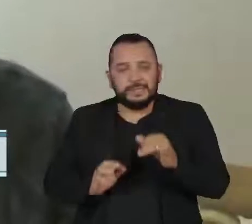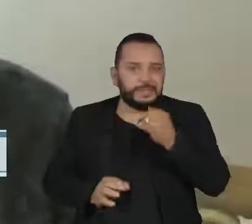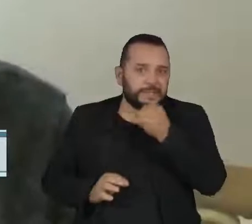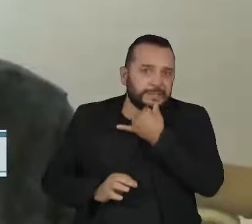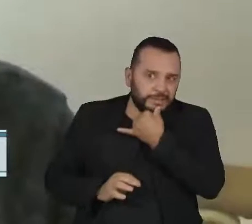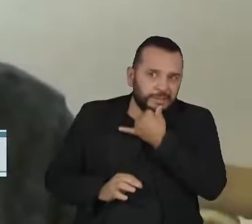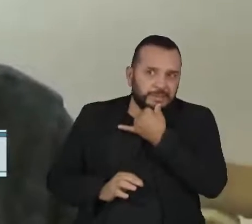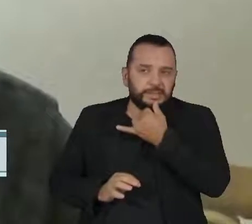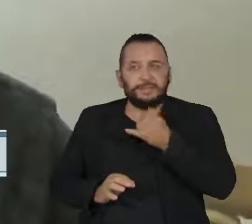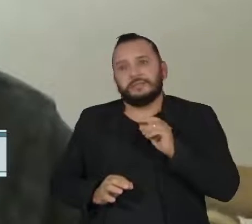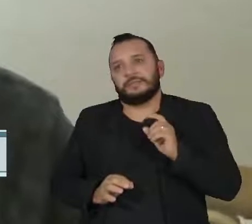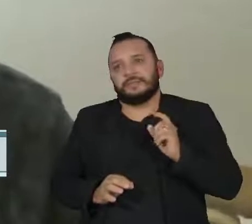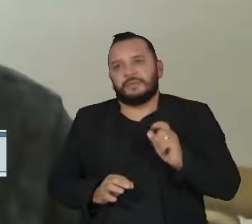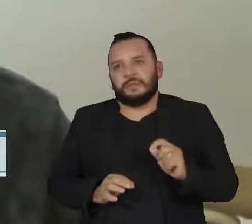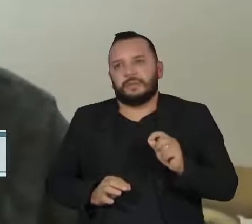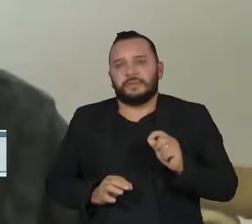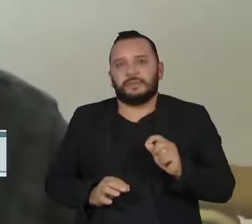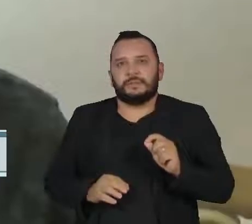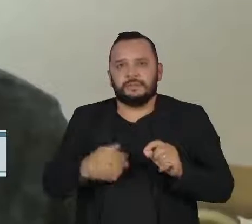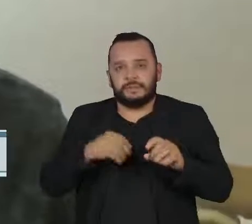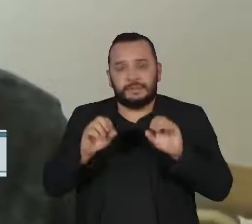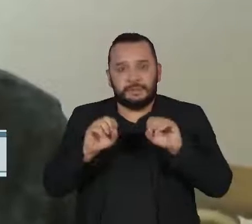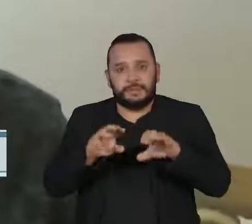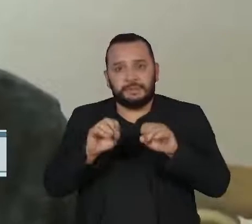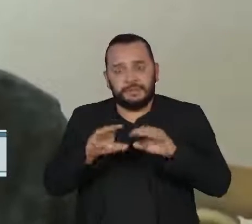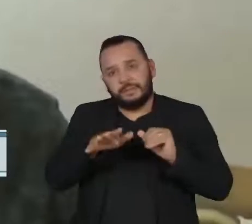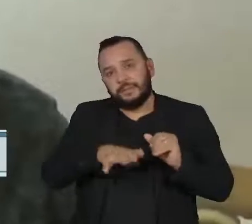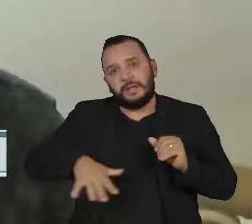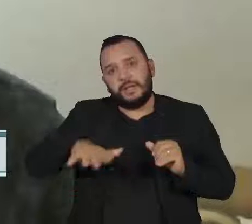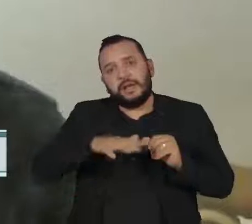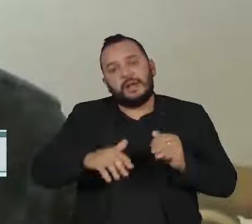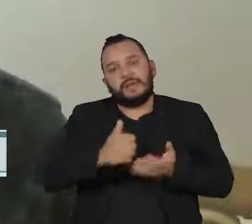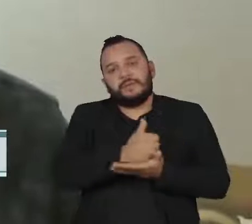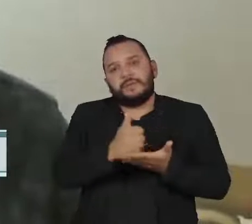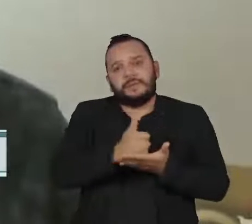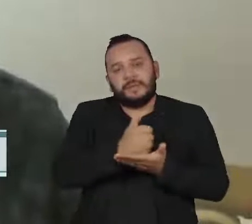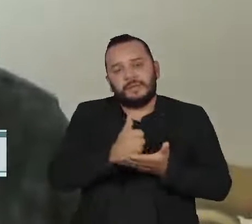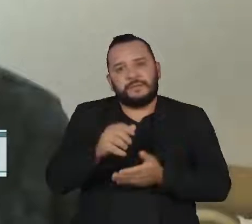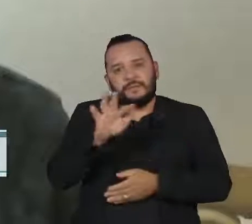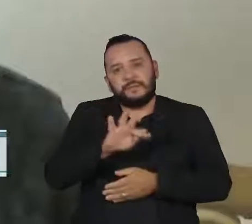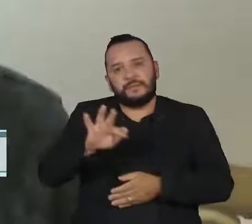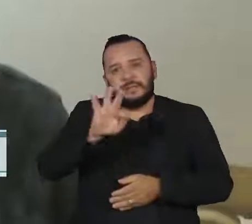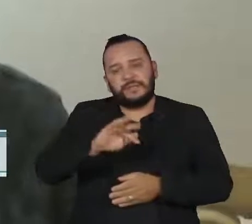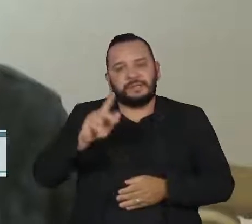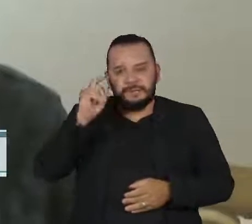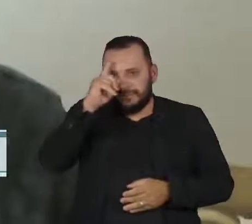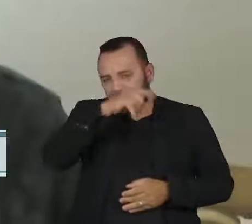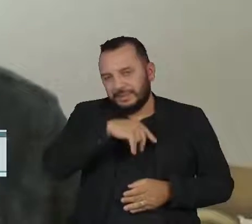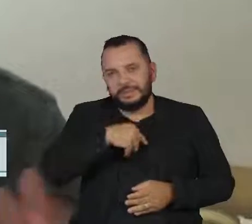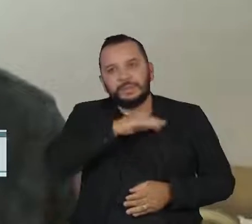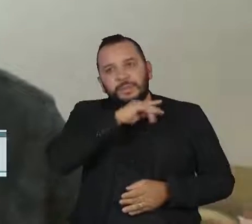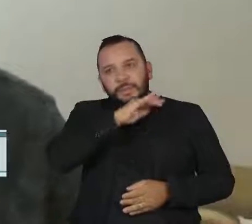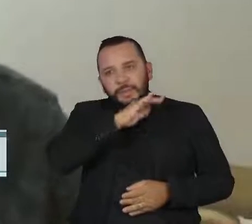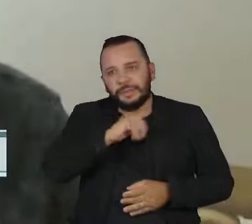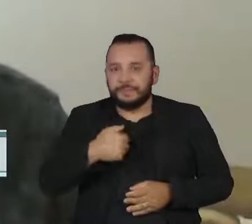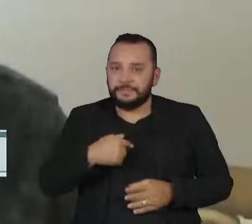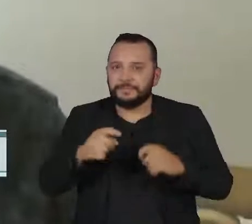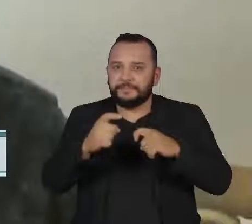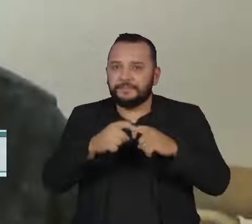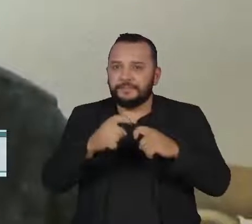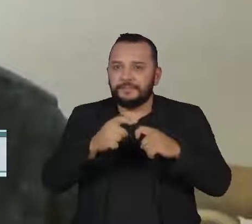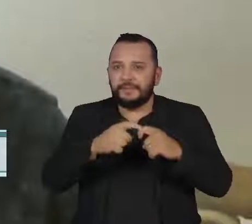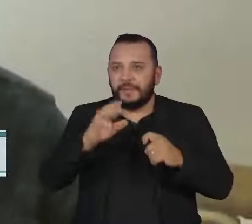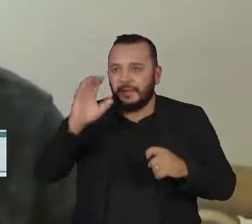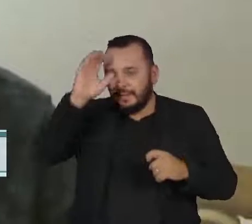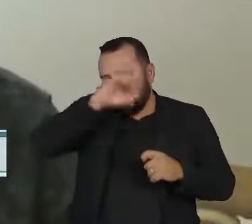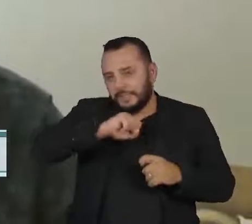Infelizmente, o ensino de farmacologia, em geral, nas faculdades de medicina é sofrível. Então, os médicos são educados,